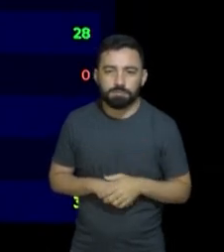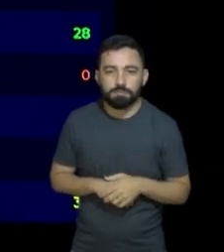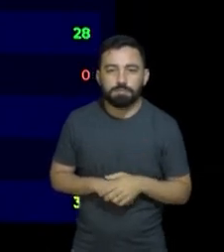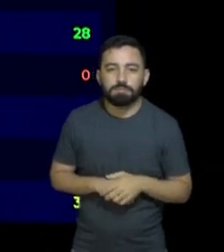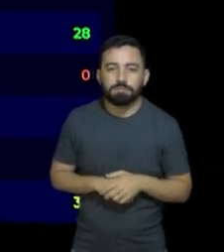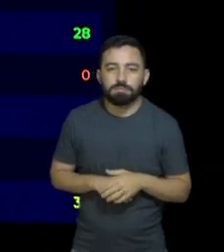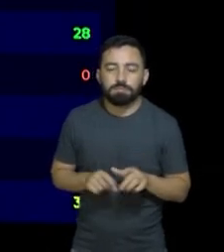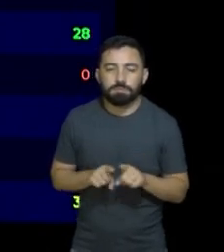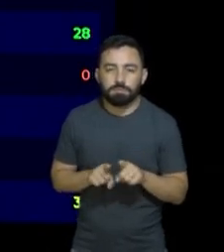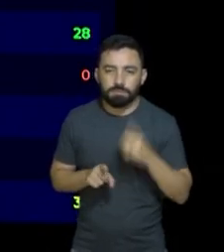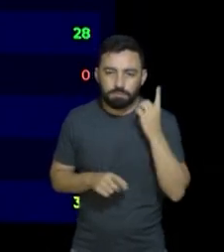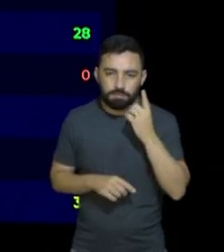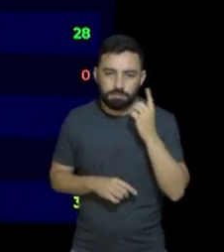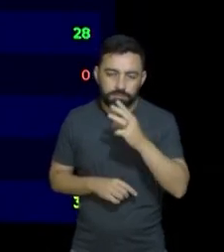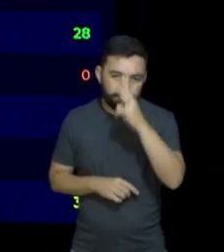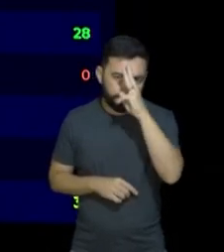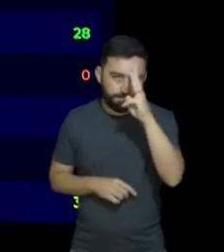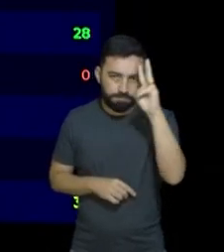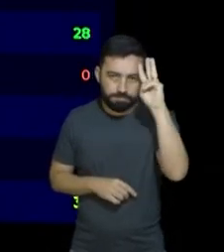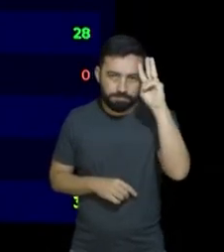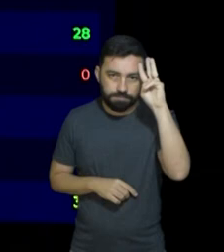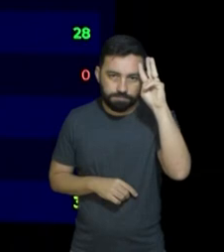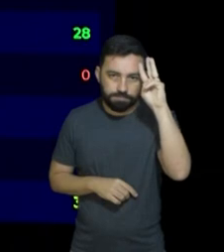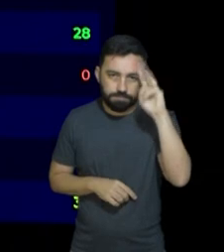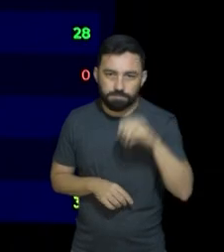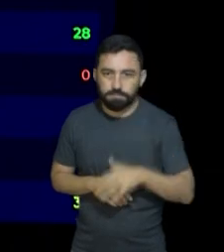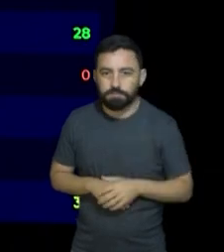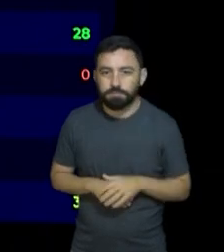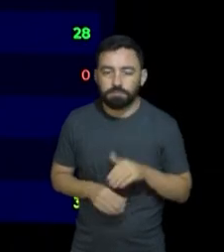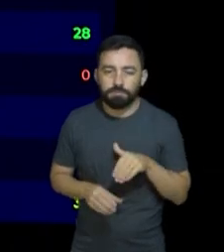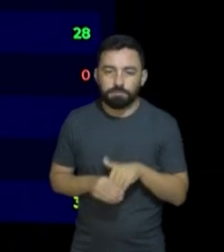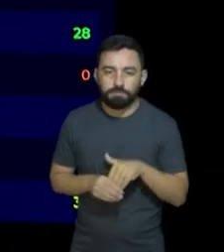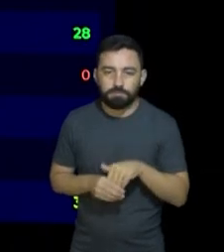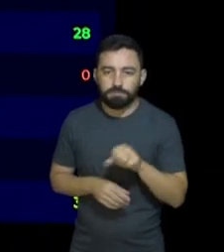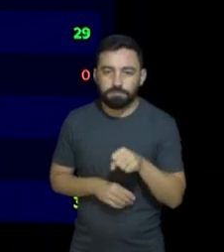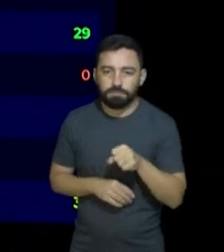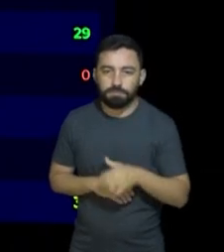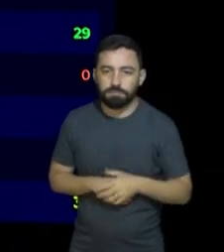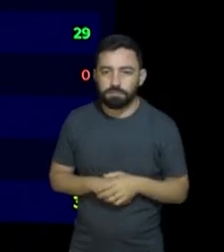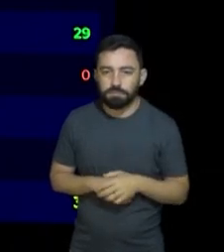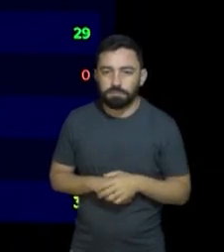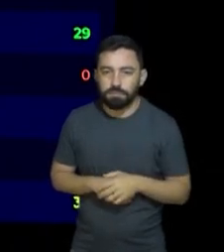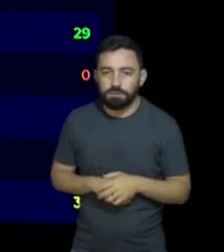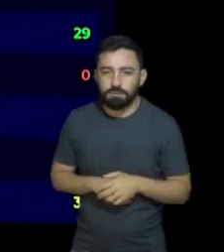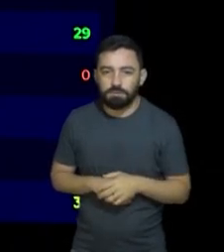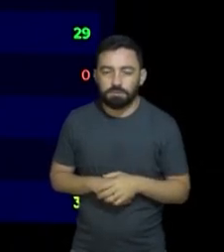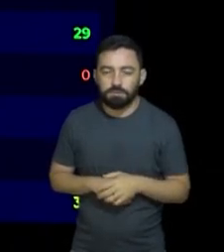como vota Deputado Vani Weber Deputado Vani Weber vota sim